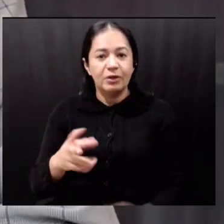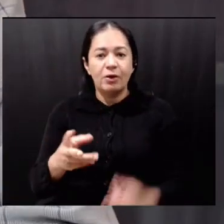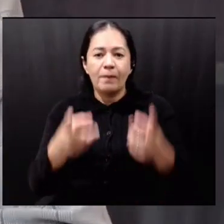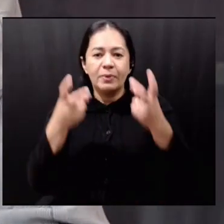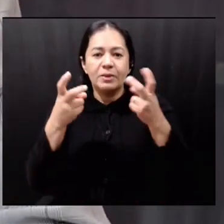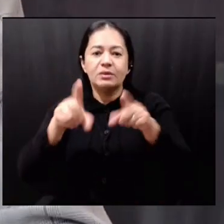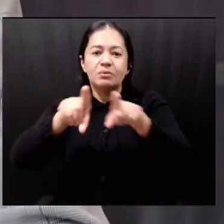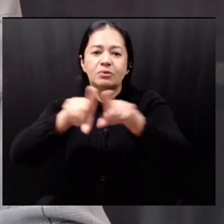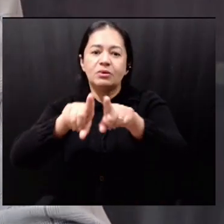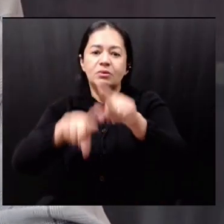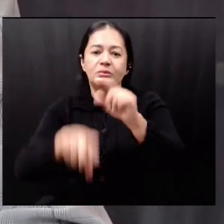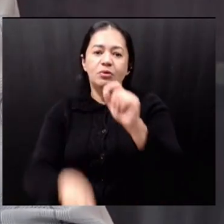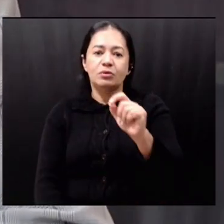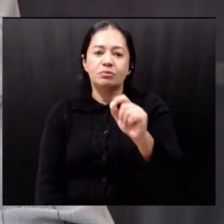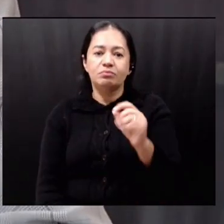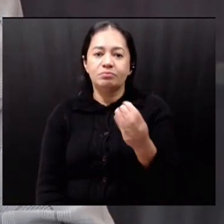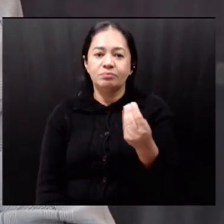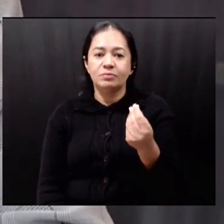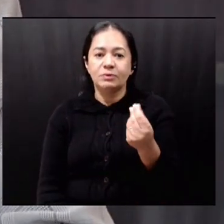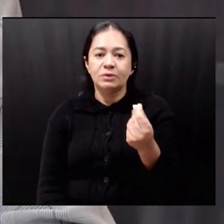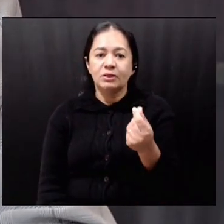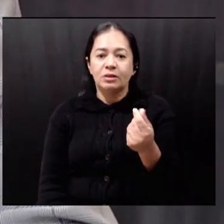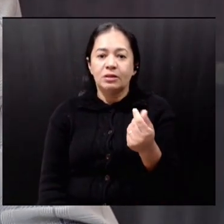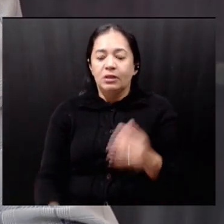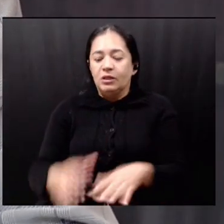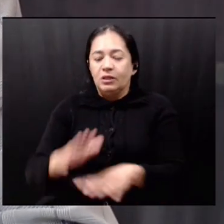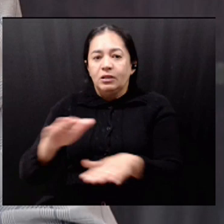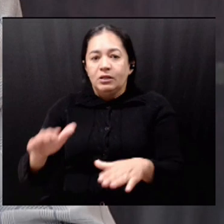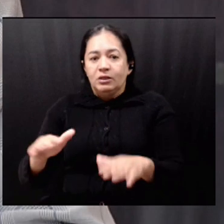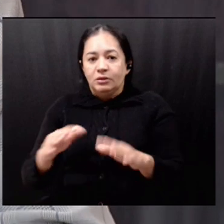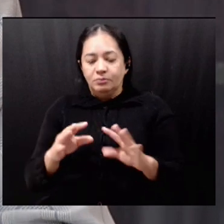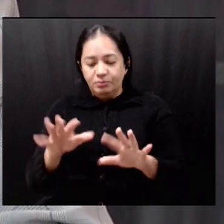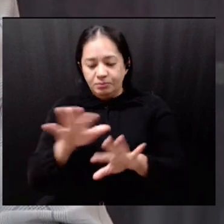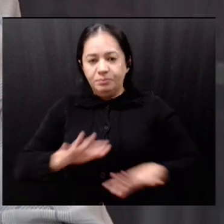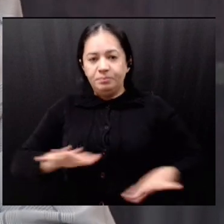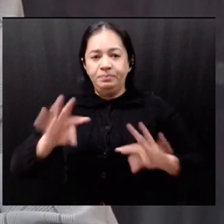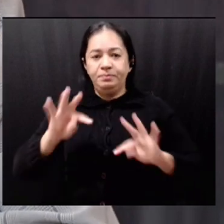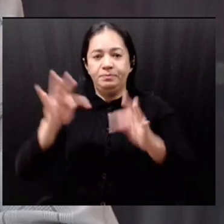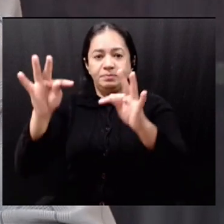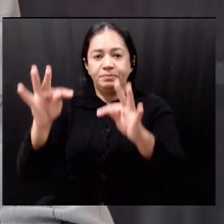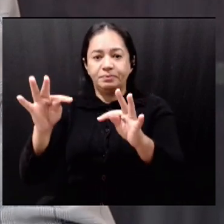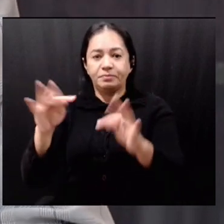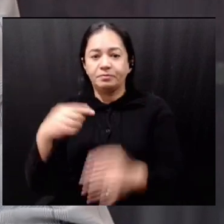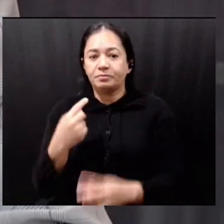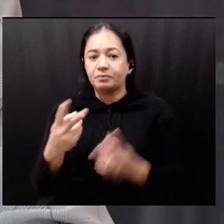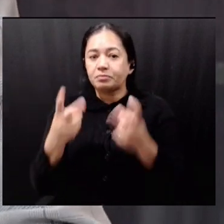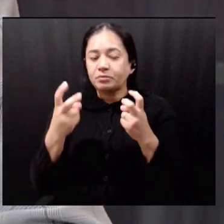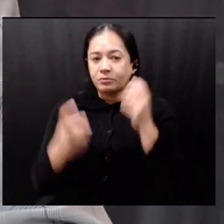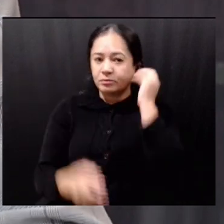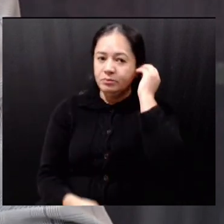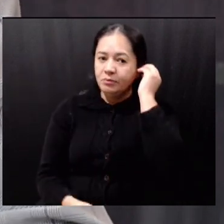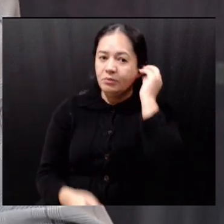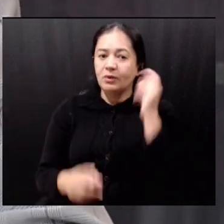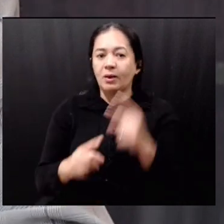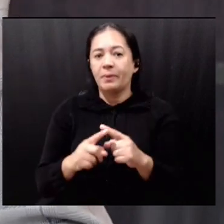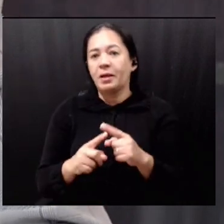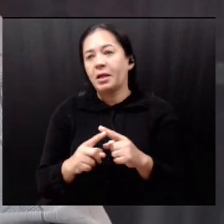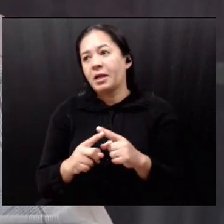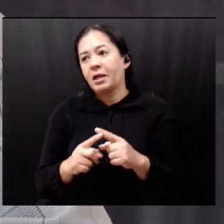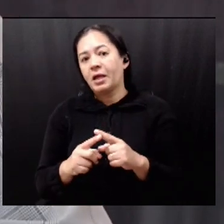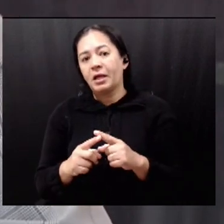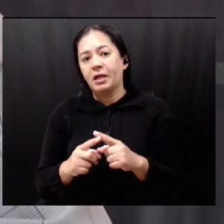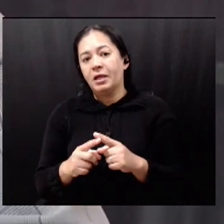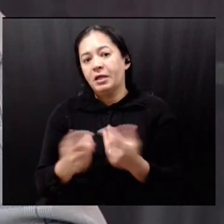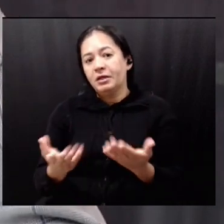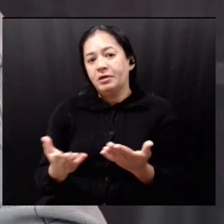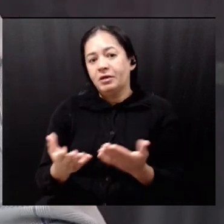algo como um fascínio, assim, das crianças no mundo tecnológico. Então, a gente vê muito assim, porque muitas falas no sentido de, o meu filho sabe